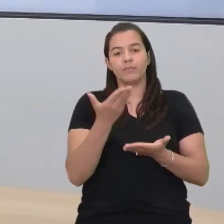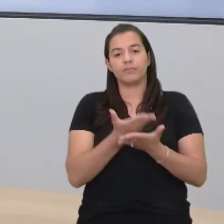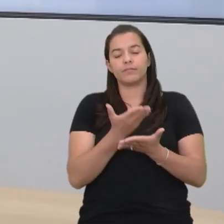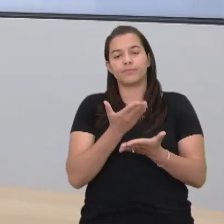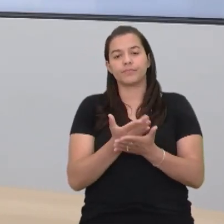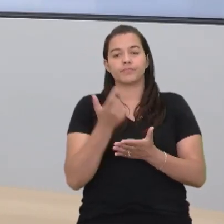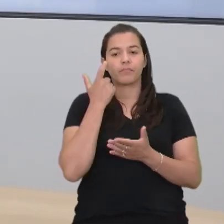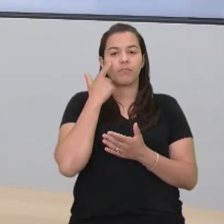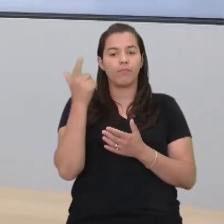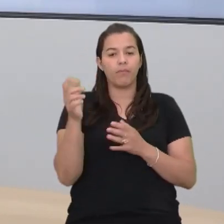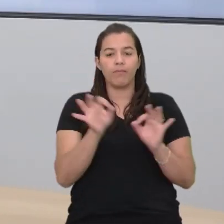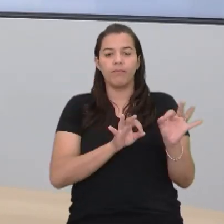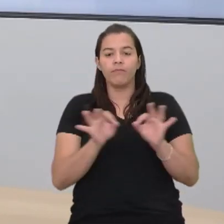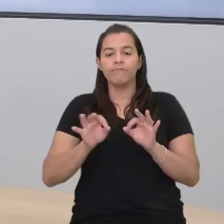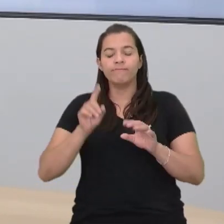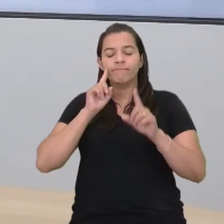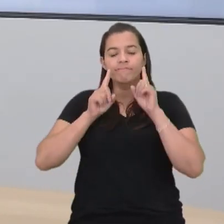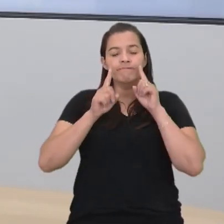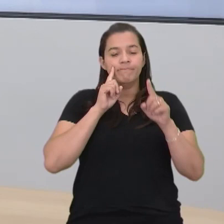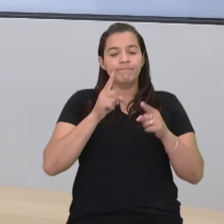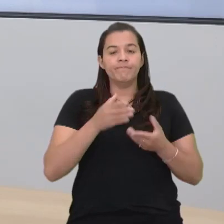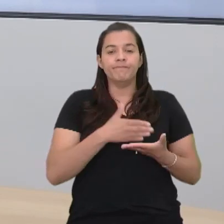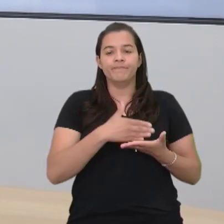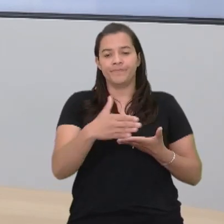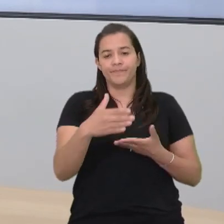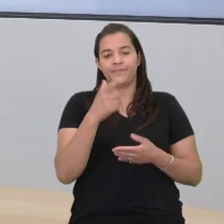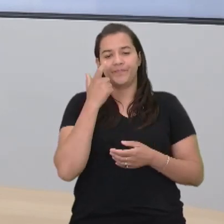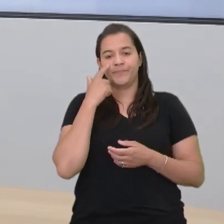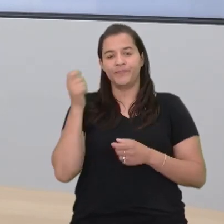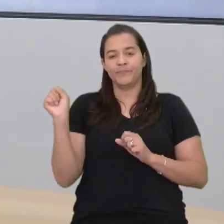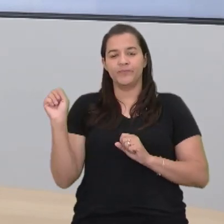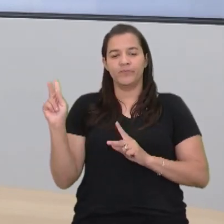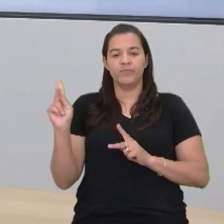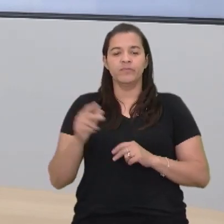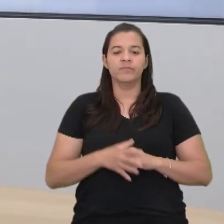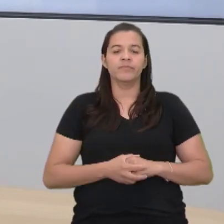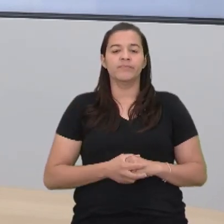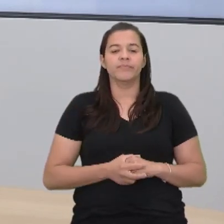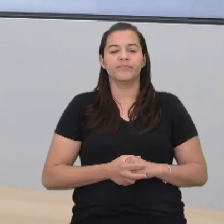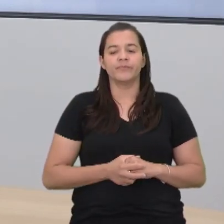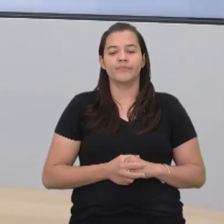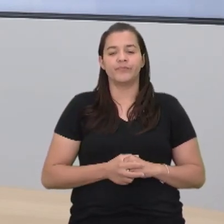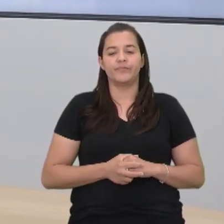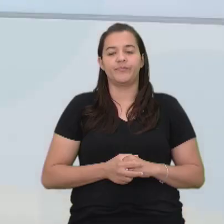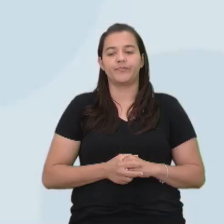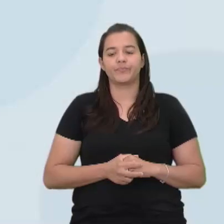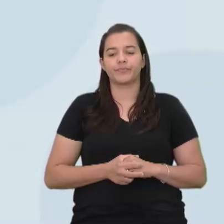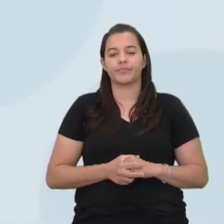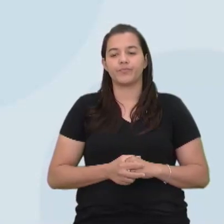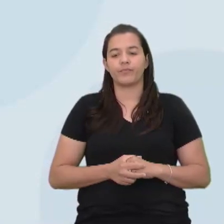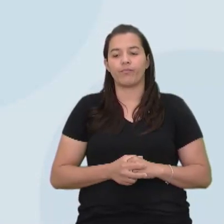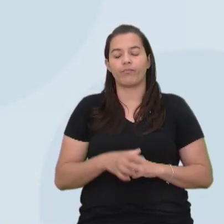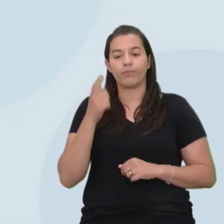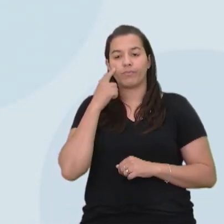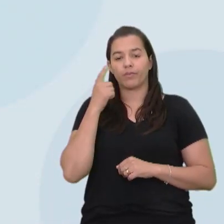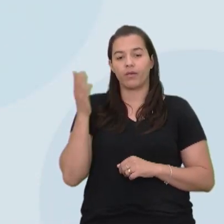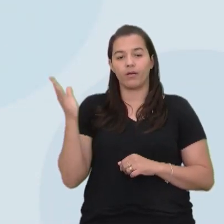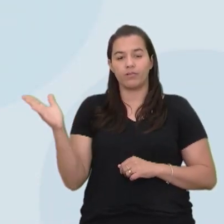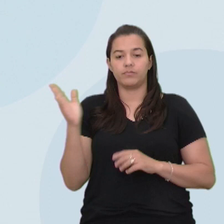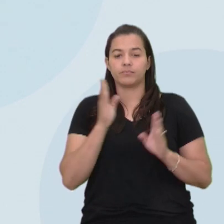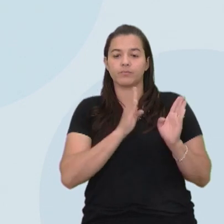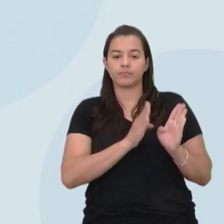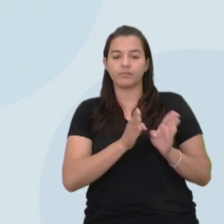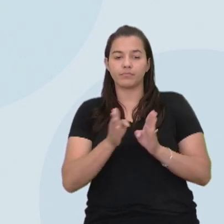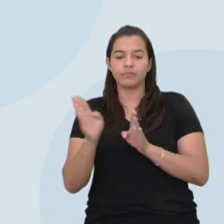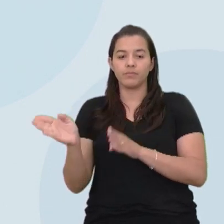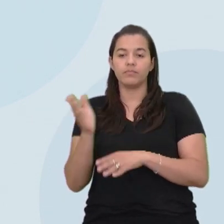dos blocos de comando? Então, vamos começar falando aí do Scratch. Então, nessa aula vamos explorar a paleta de blocos de comando